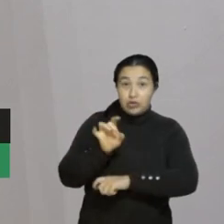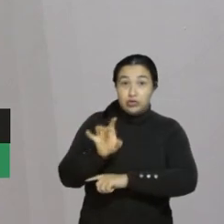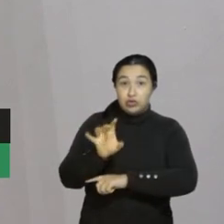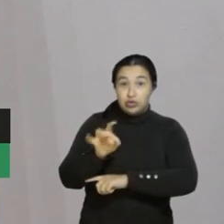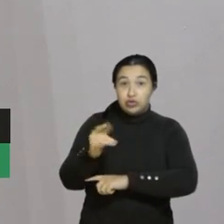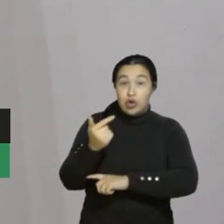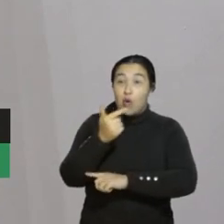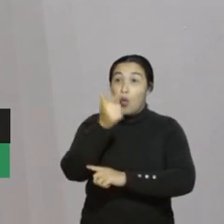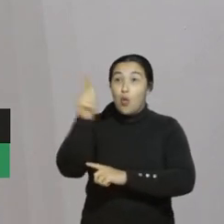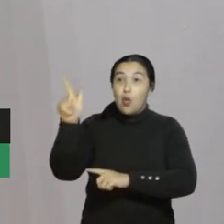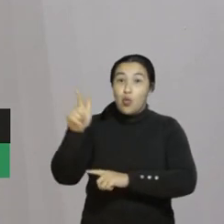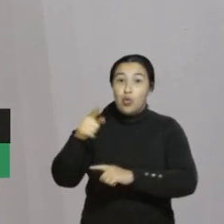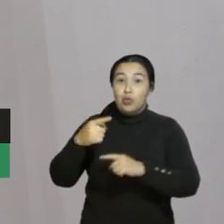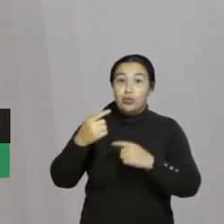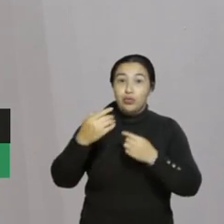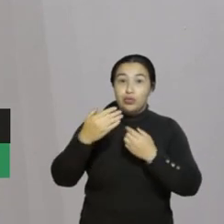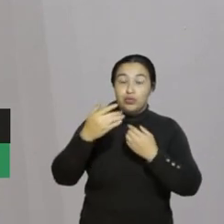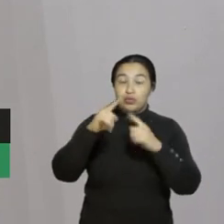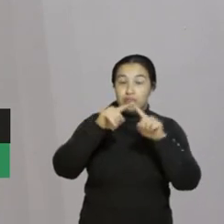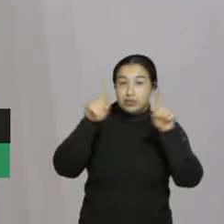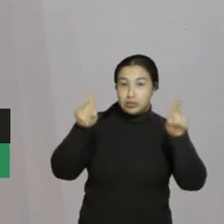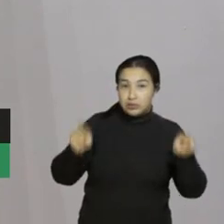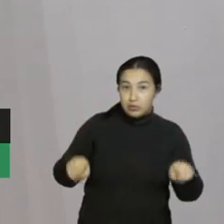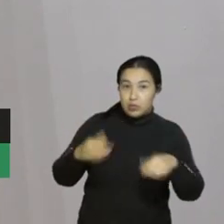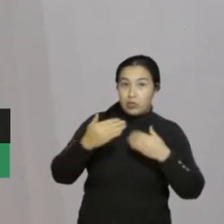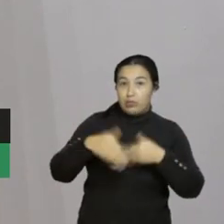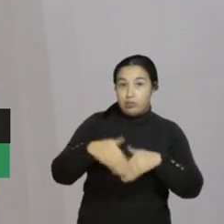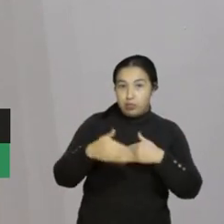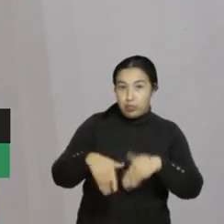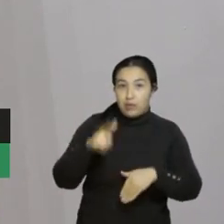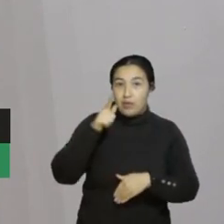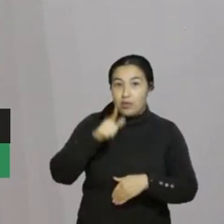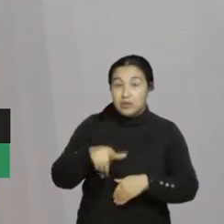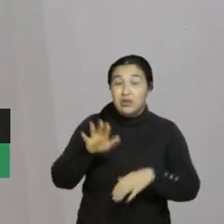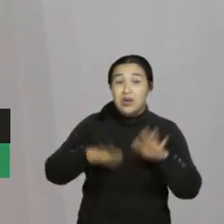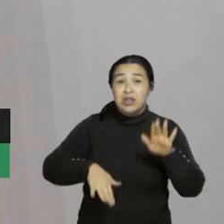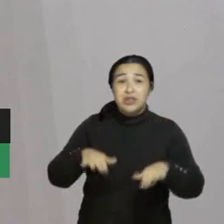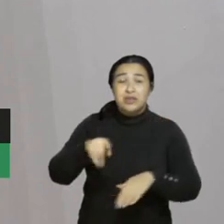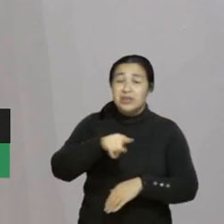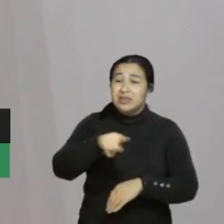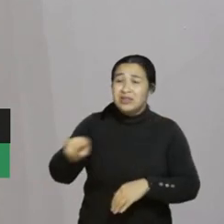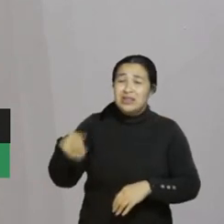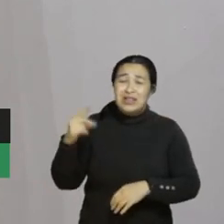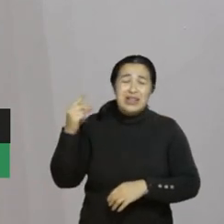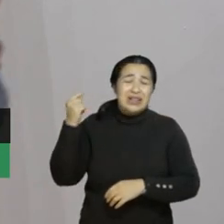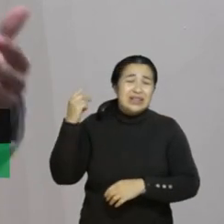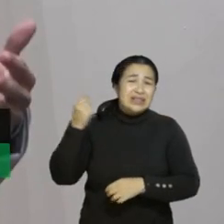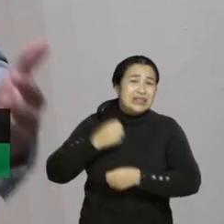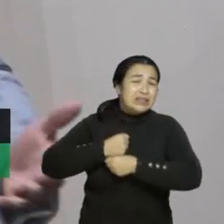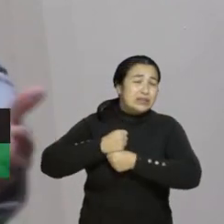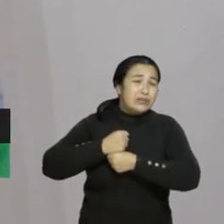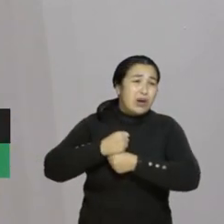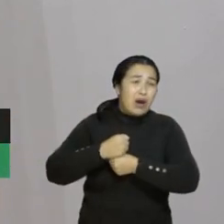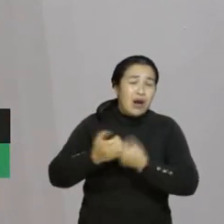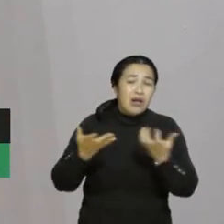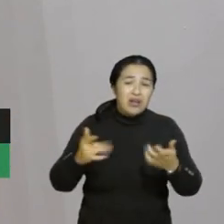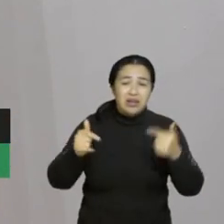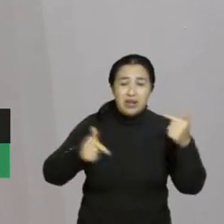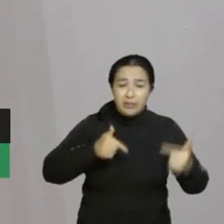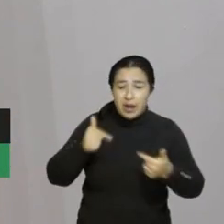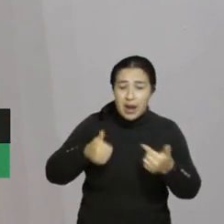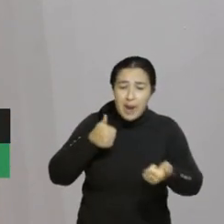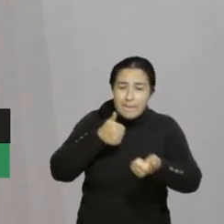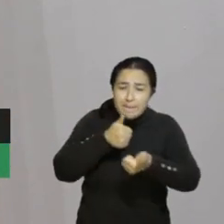novo servidor concursado. Aí tem o servidor que está há anos tentando ir trabalhar mais perto de casa,